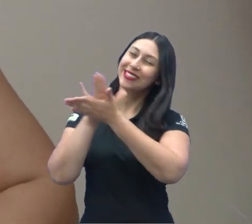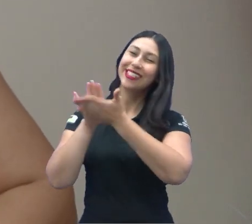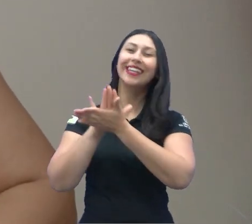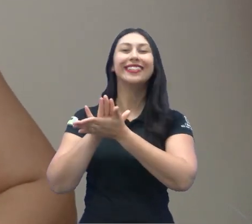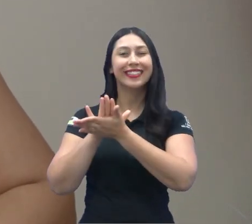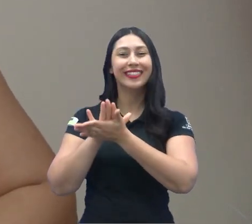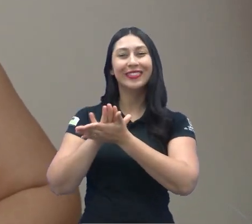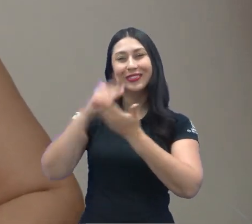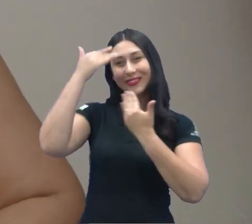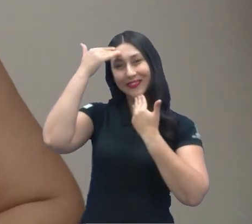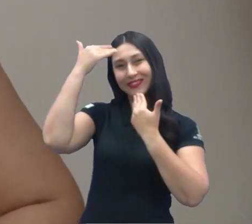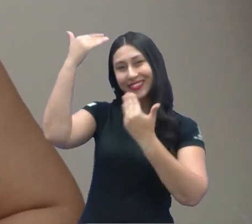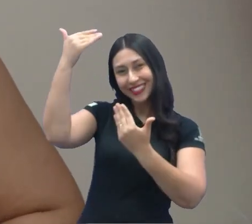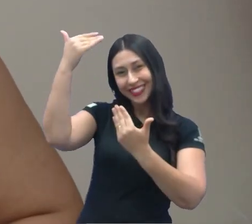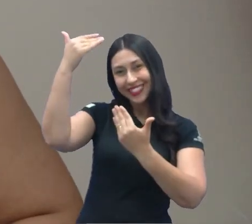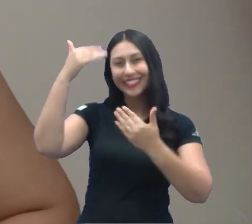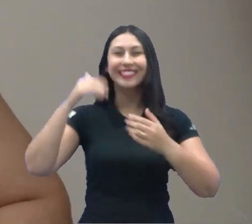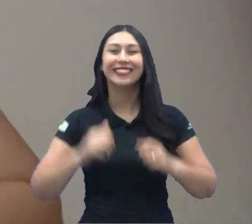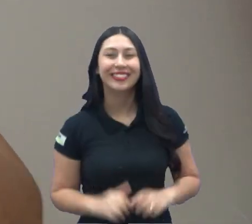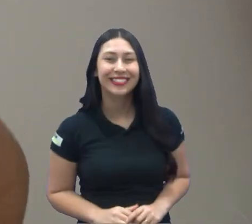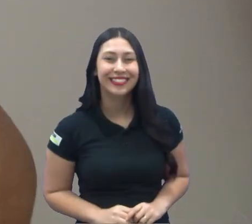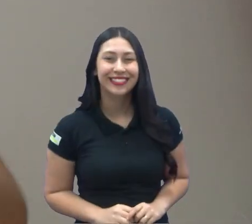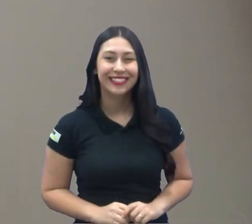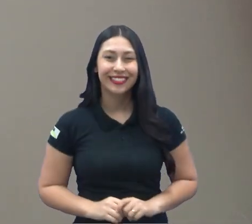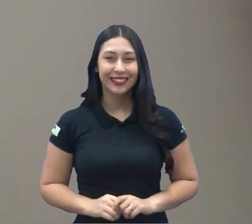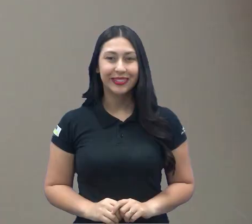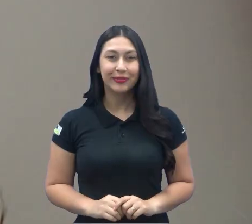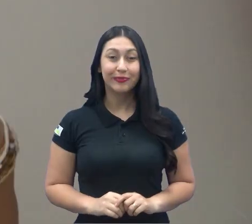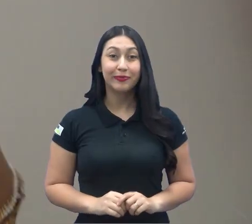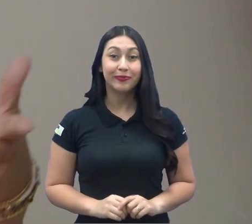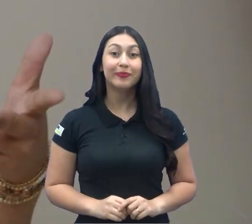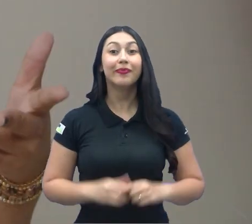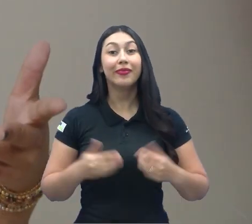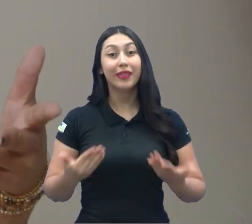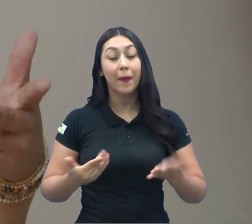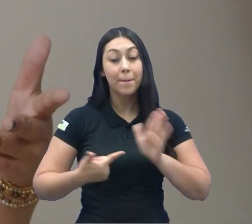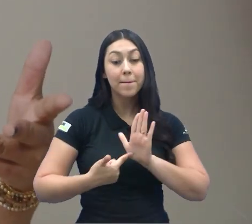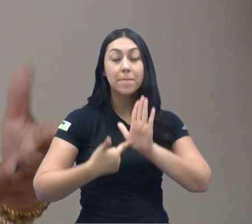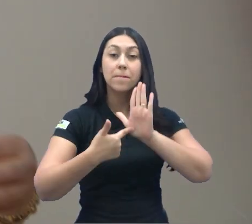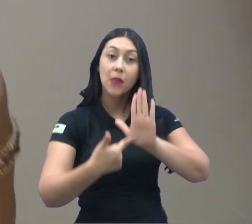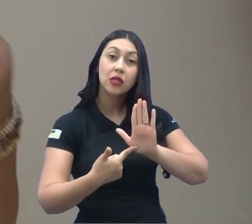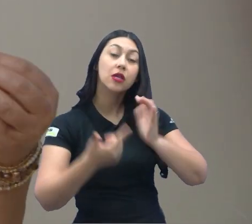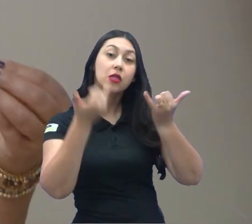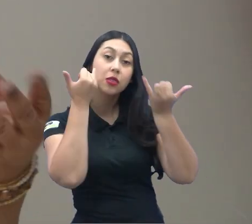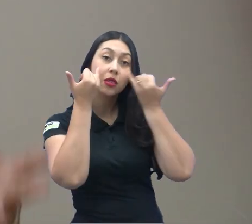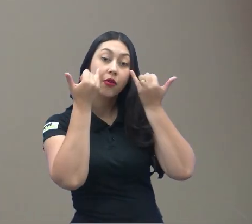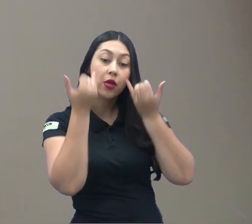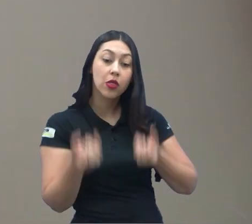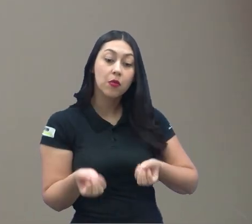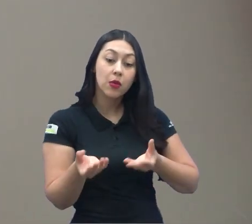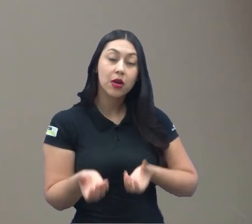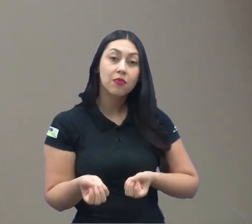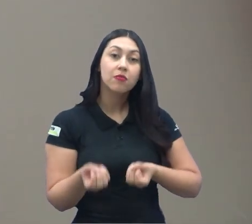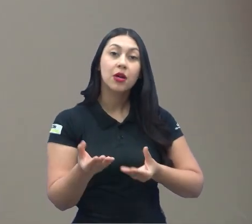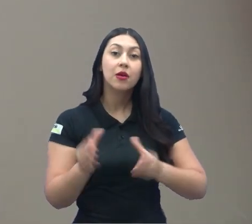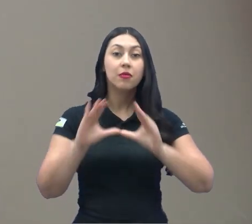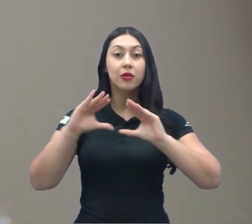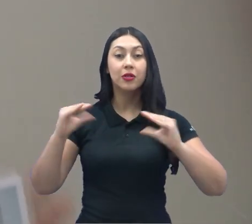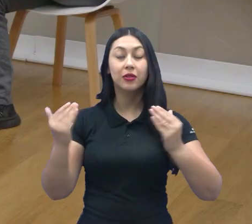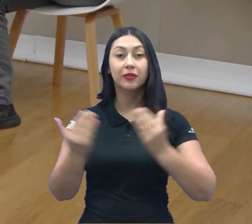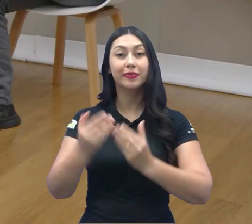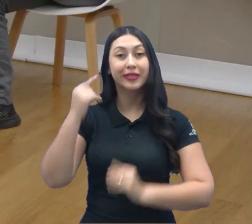muito bem-vinda ao De Bem com Você. E ela está aí levando mais essa informação, mais esse programa para a comunidade